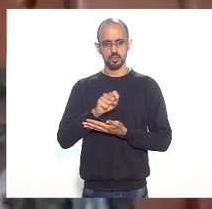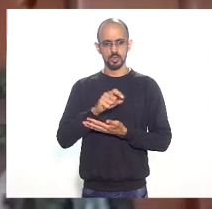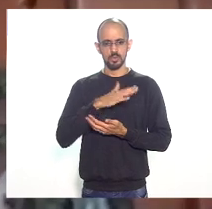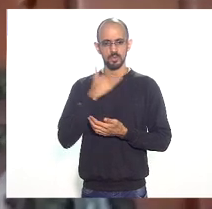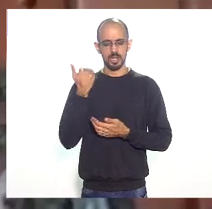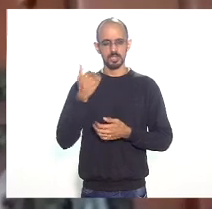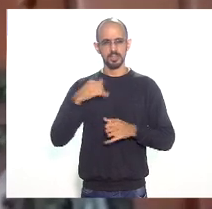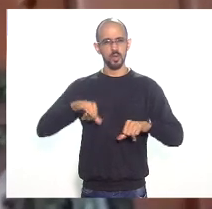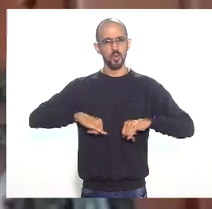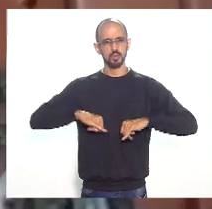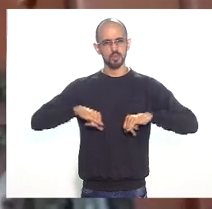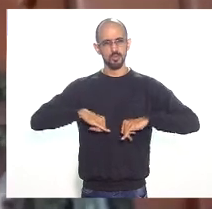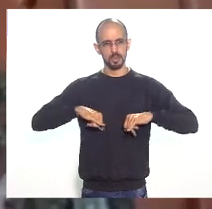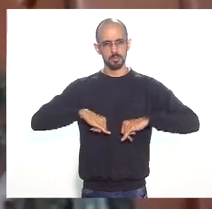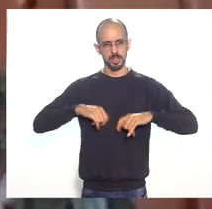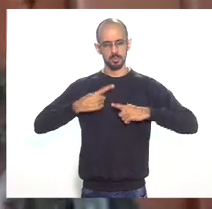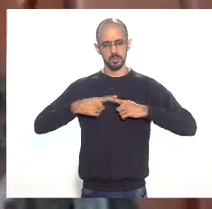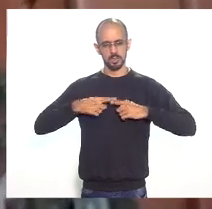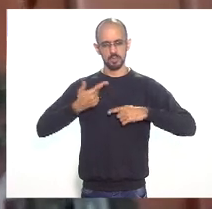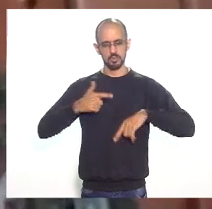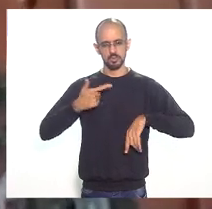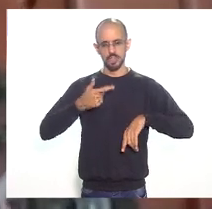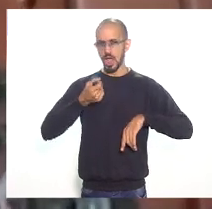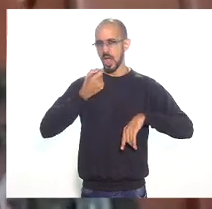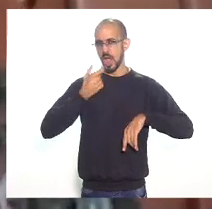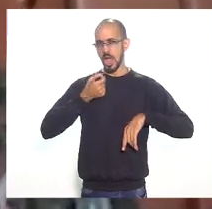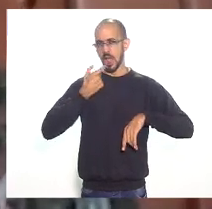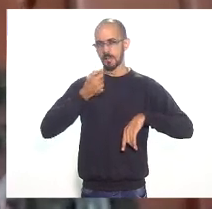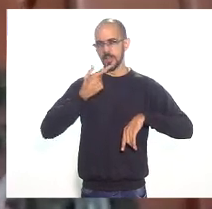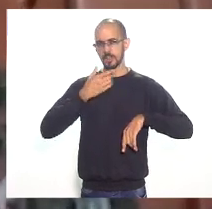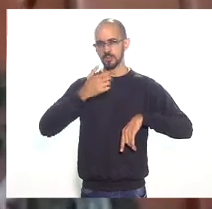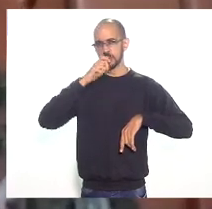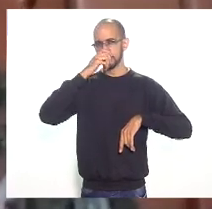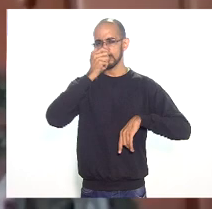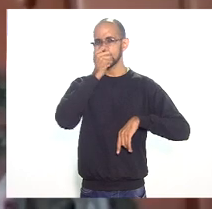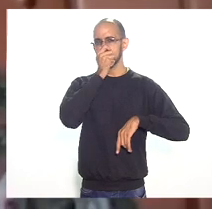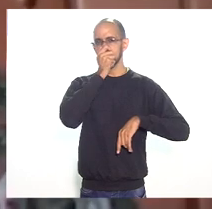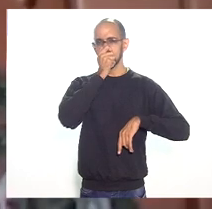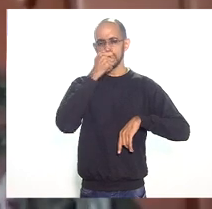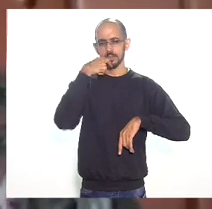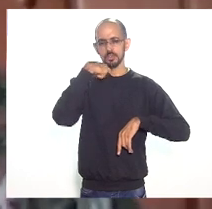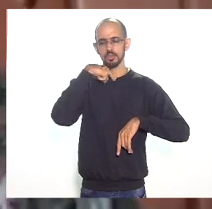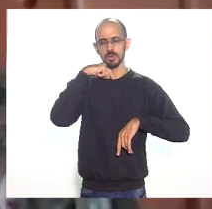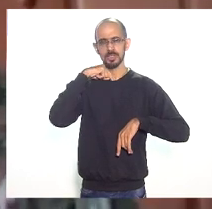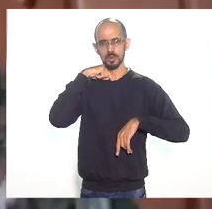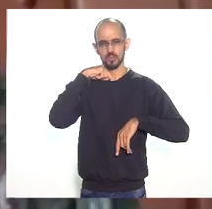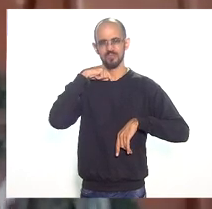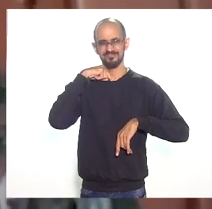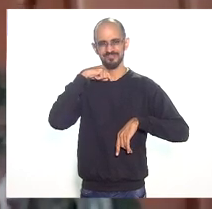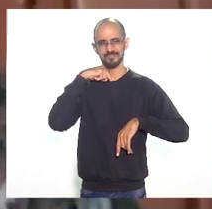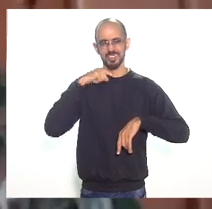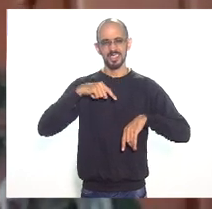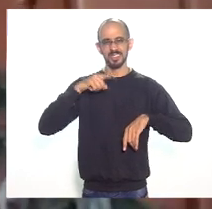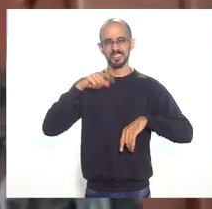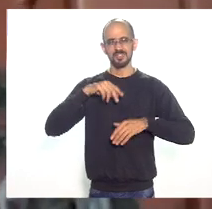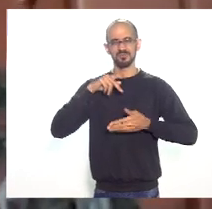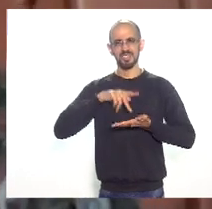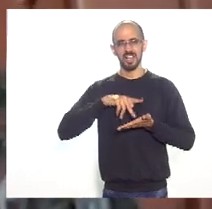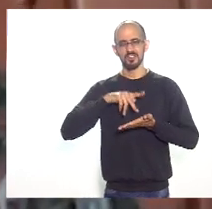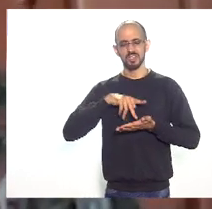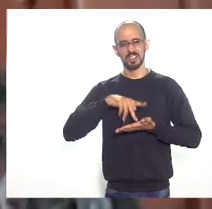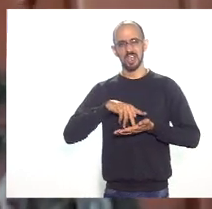sofrimento, porque ele estava sem medicação para intubação. Então, foi realmente